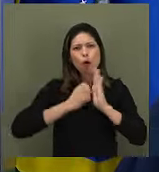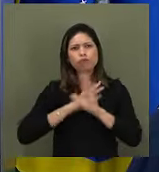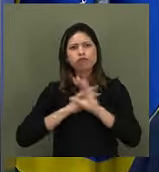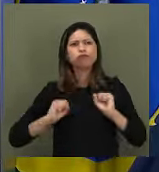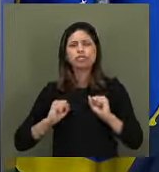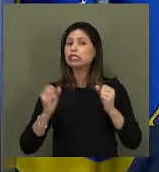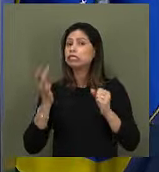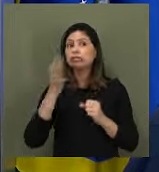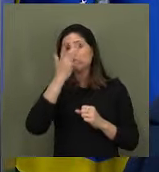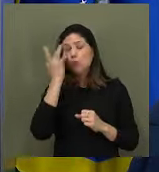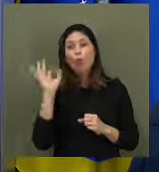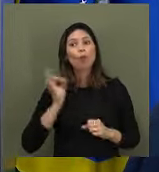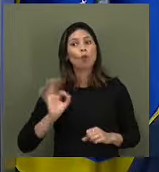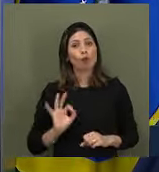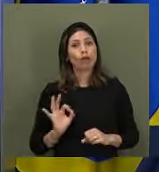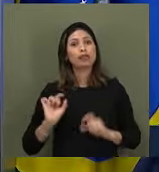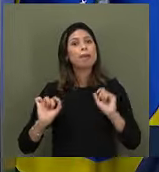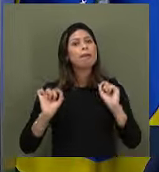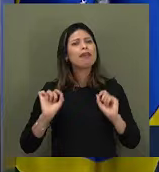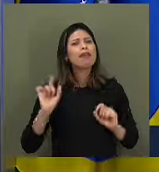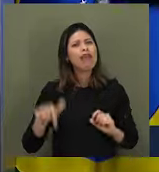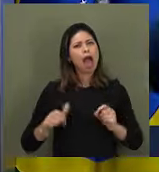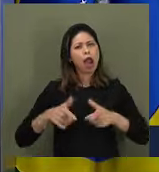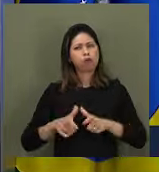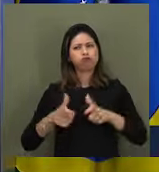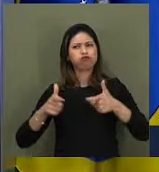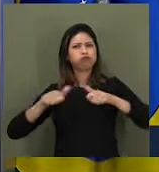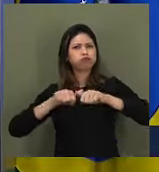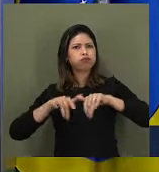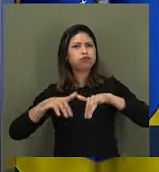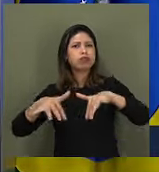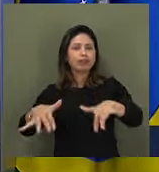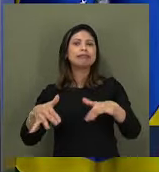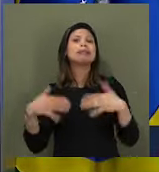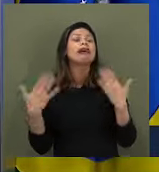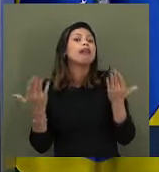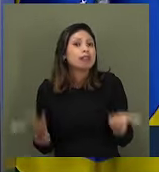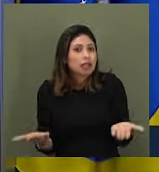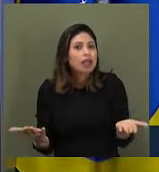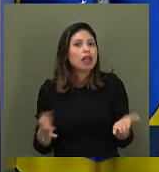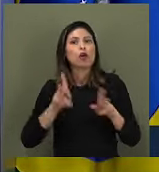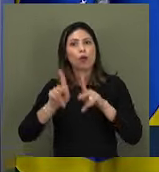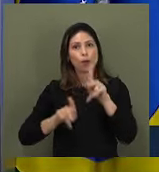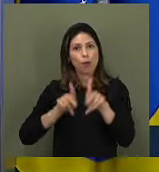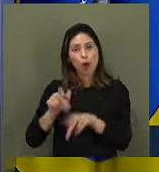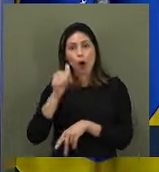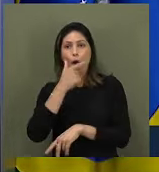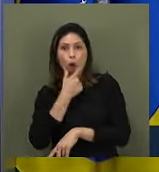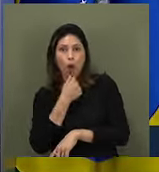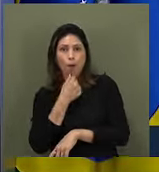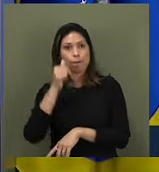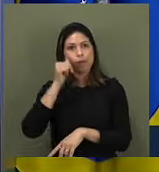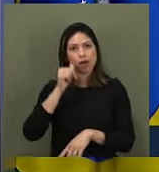extensão se são centenas de milhares se é da mais de milhão Cadê os homens e mulheres de bem de brio